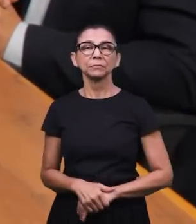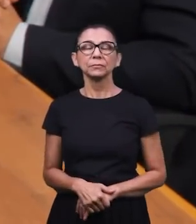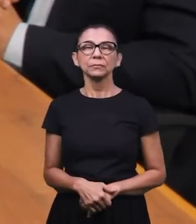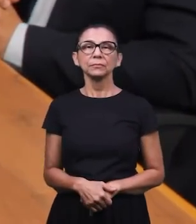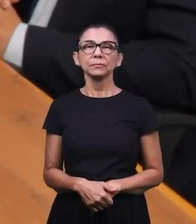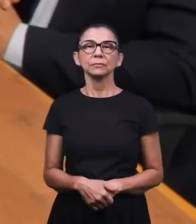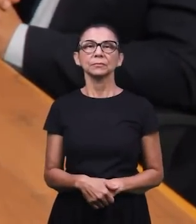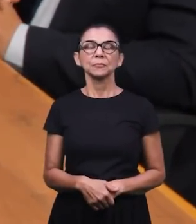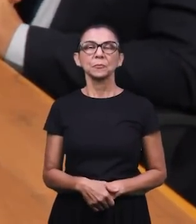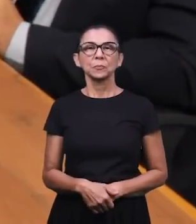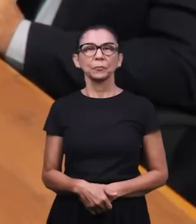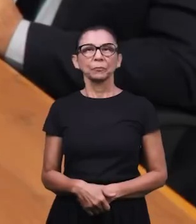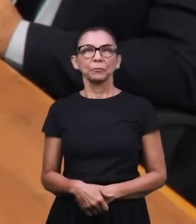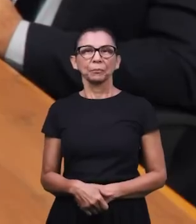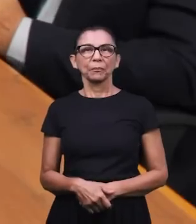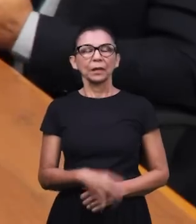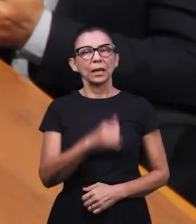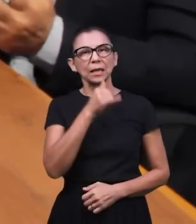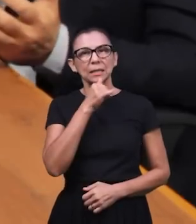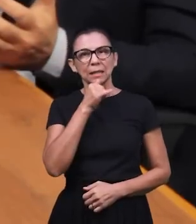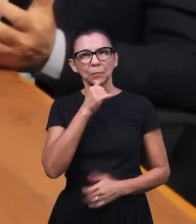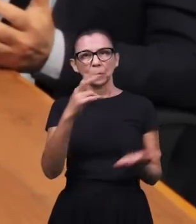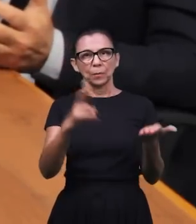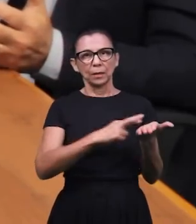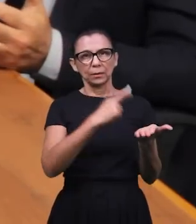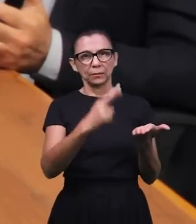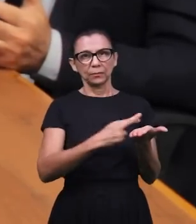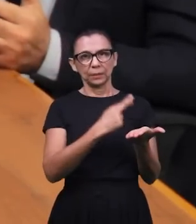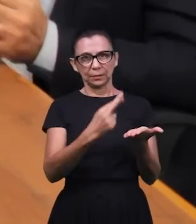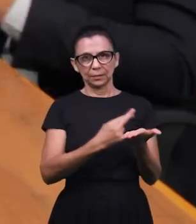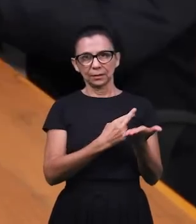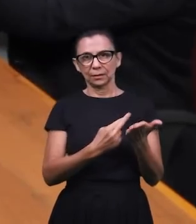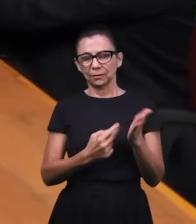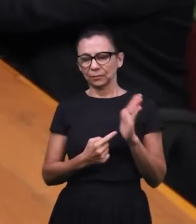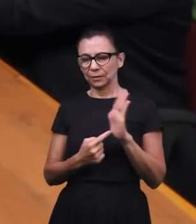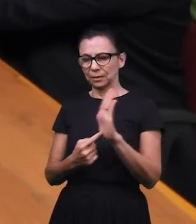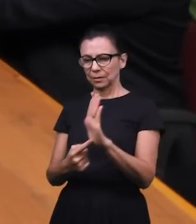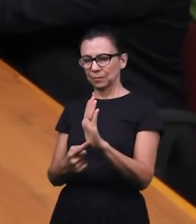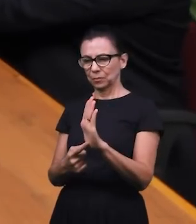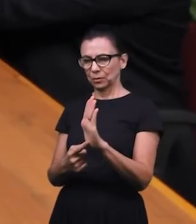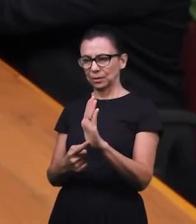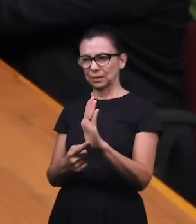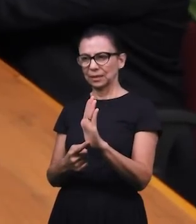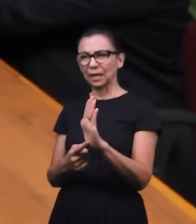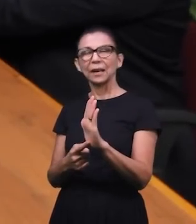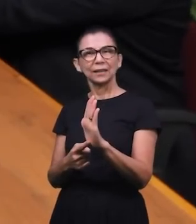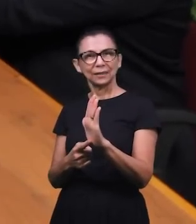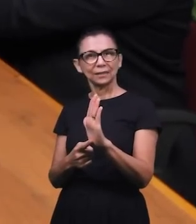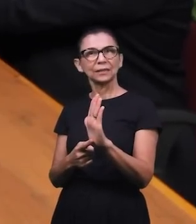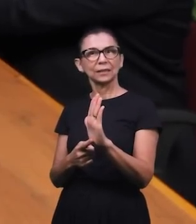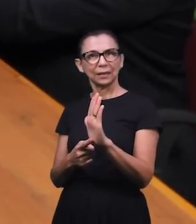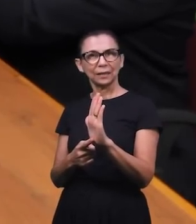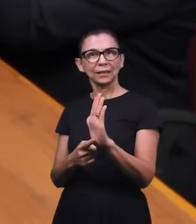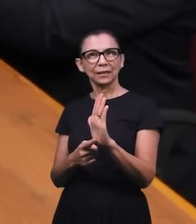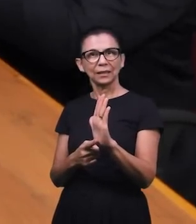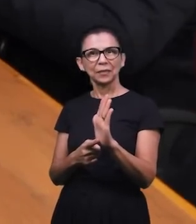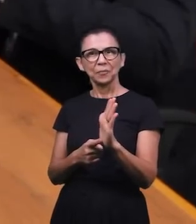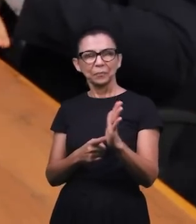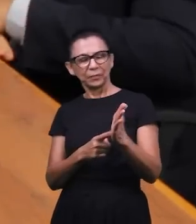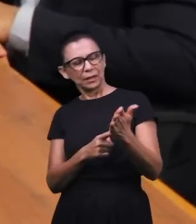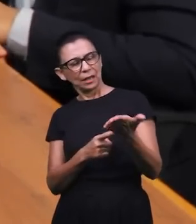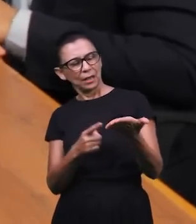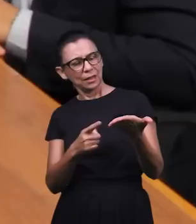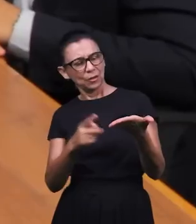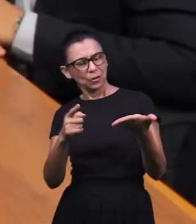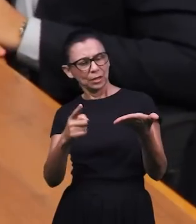A criança hoje, se você mostrar uma revista para a criança, ela pega a foto da revista e faz assim, para ver se passa para a foto seguinte.